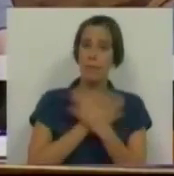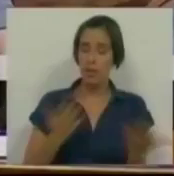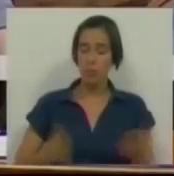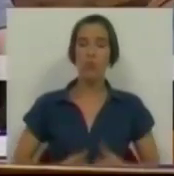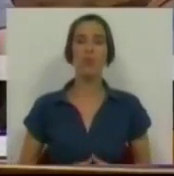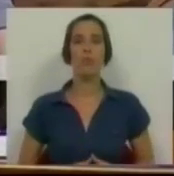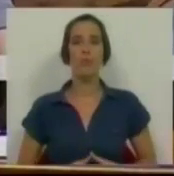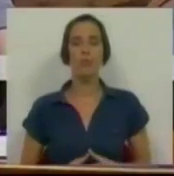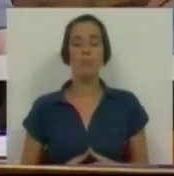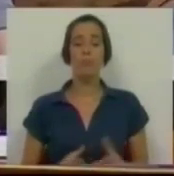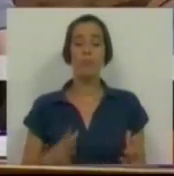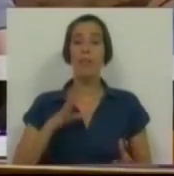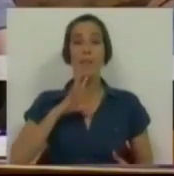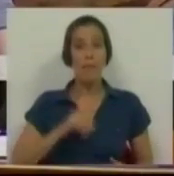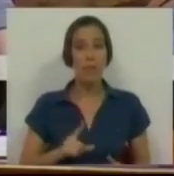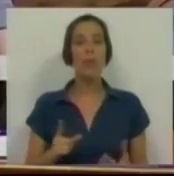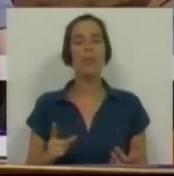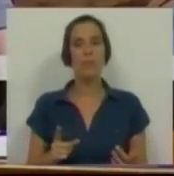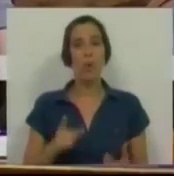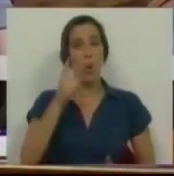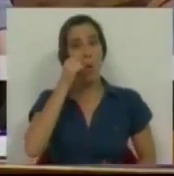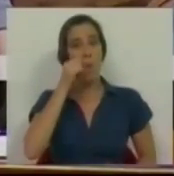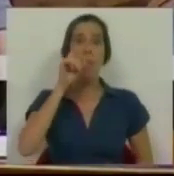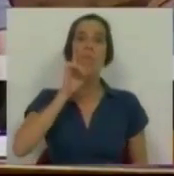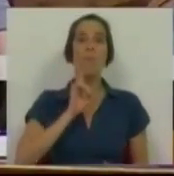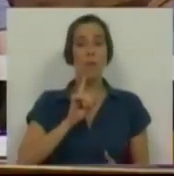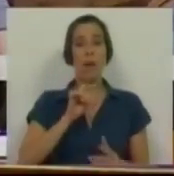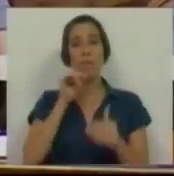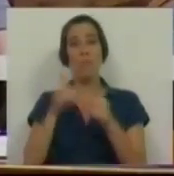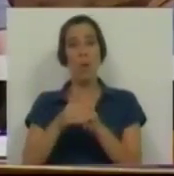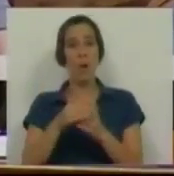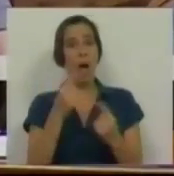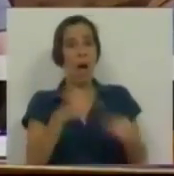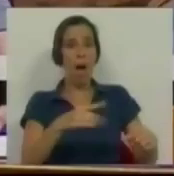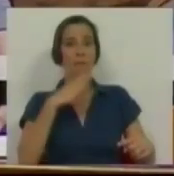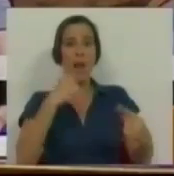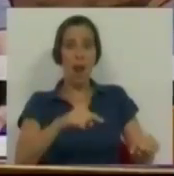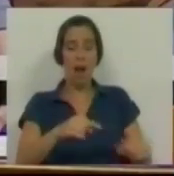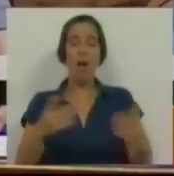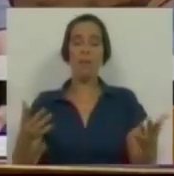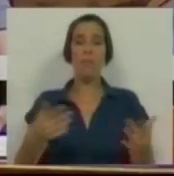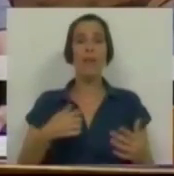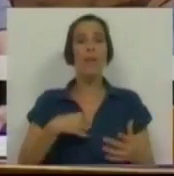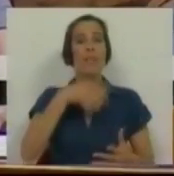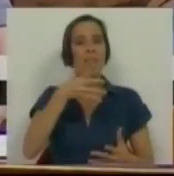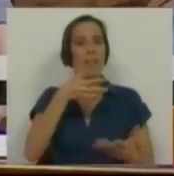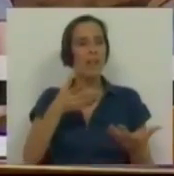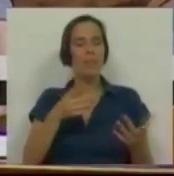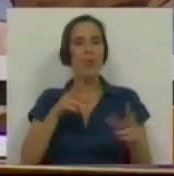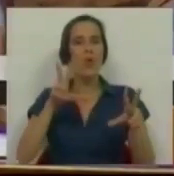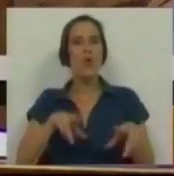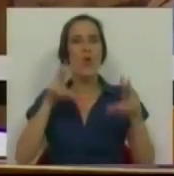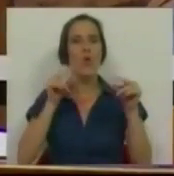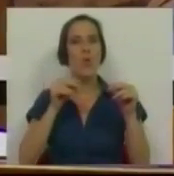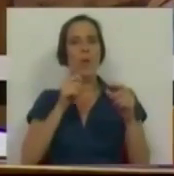amigos, para os filhos que estes homens e estas mulheres deixaram, as nossas palavras nunca estarão à altura